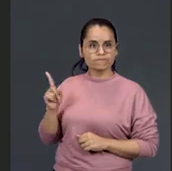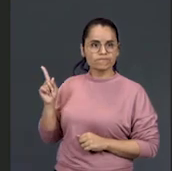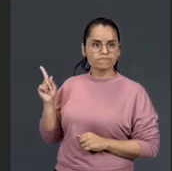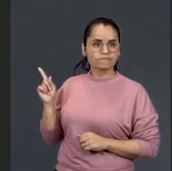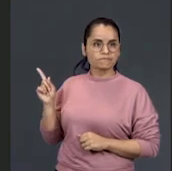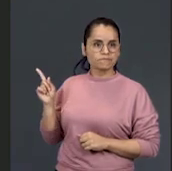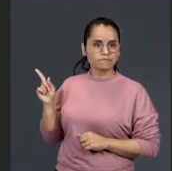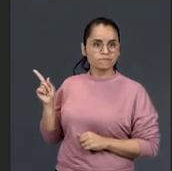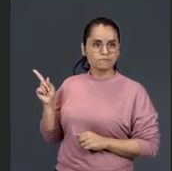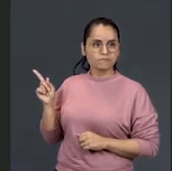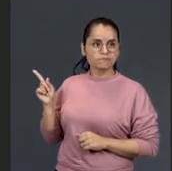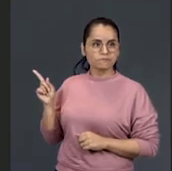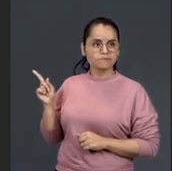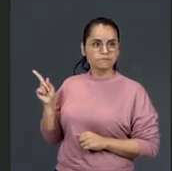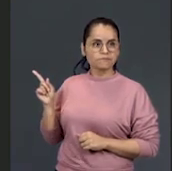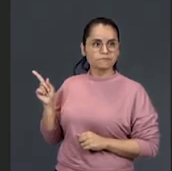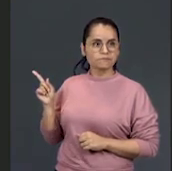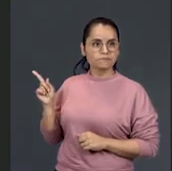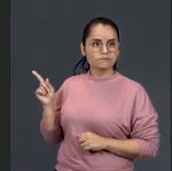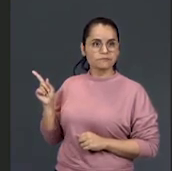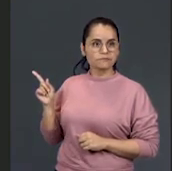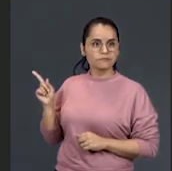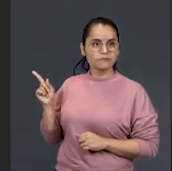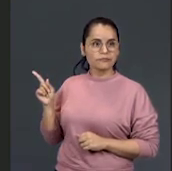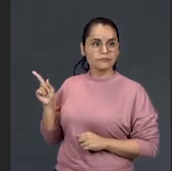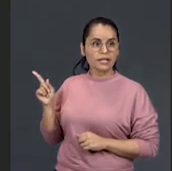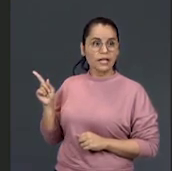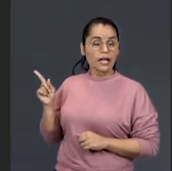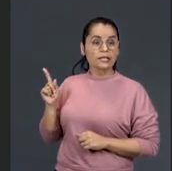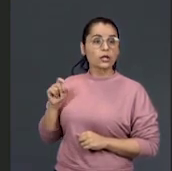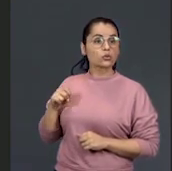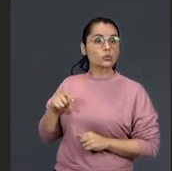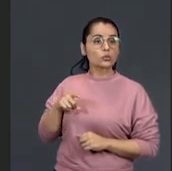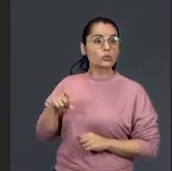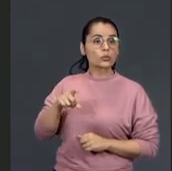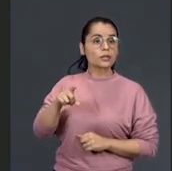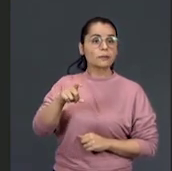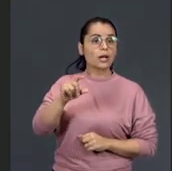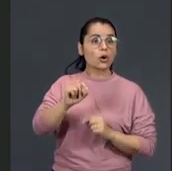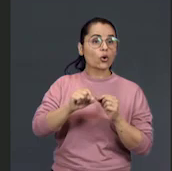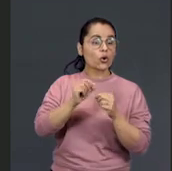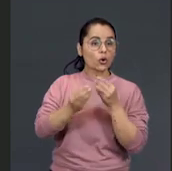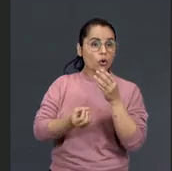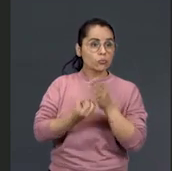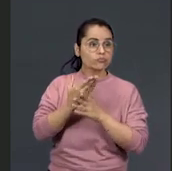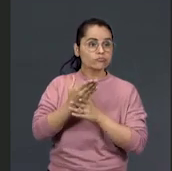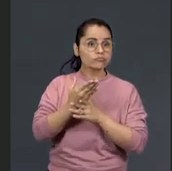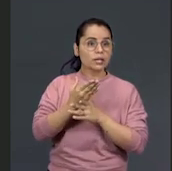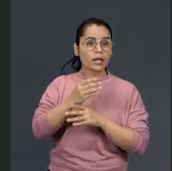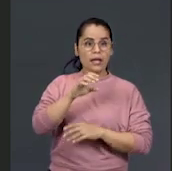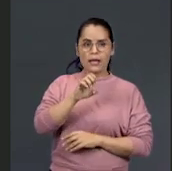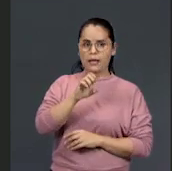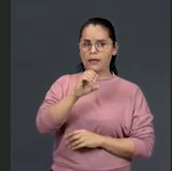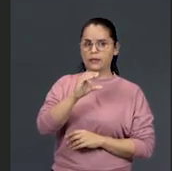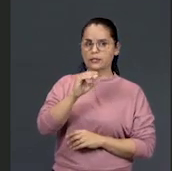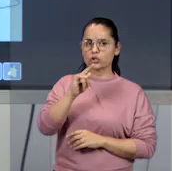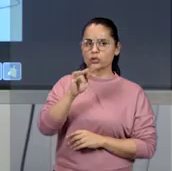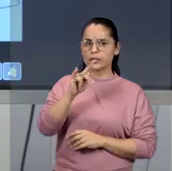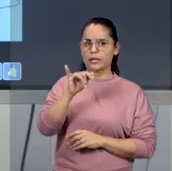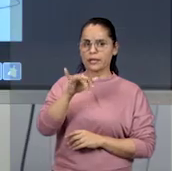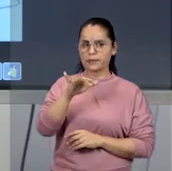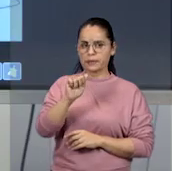tubo nervoso dorsal que no embrião do cordado forma-se de uma placa da ectoderme, tem origem